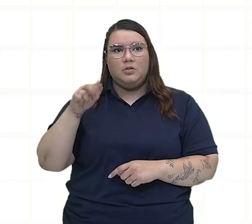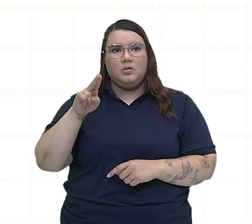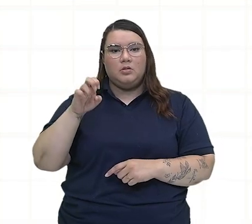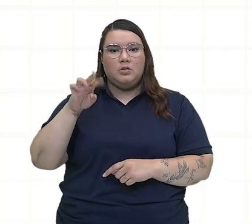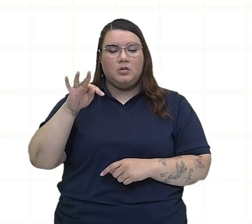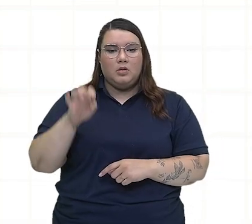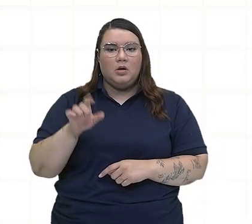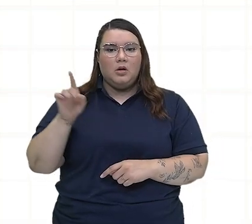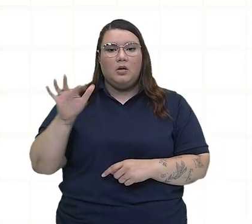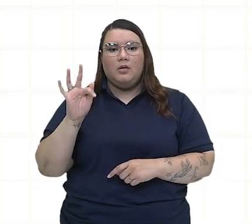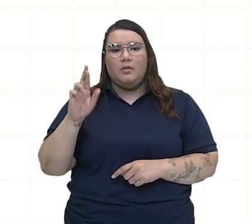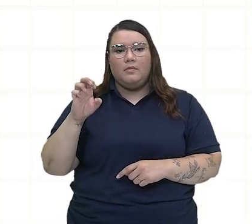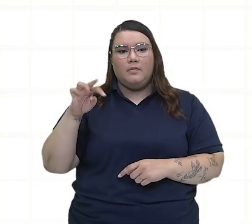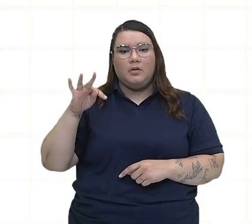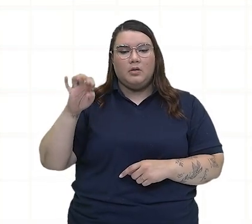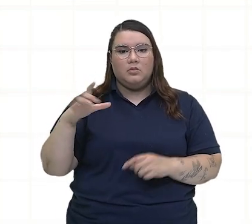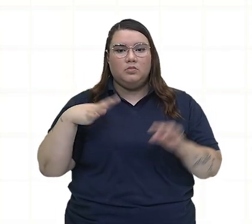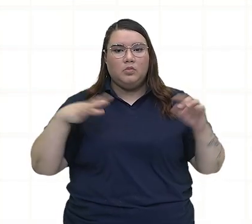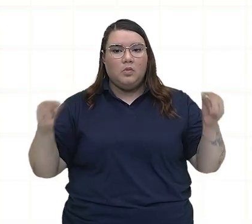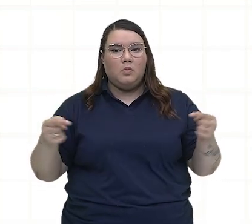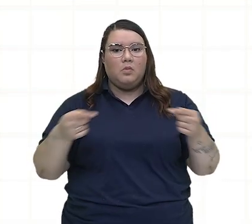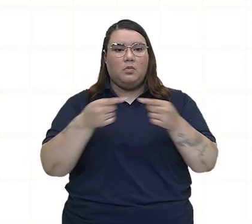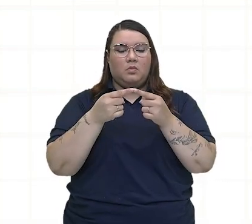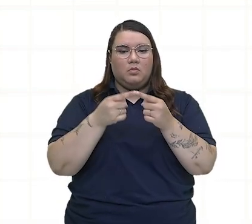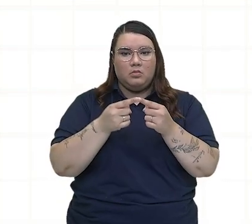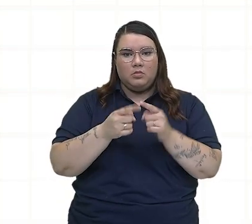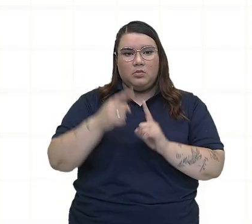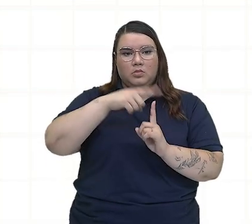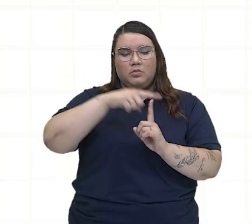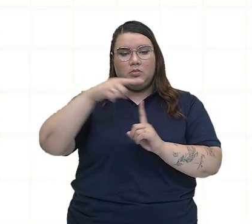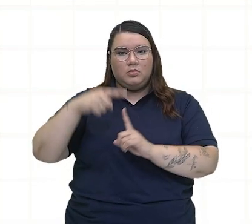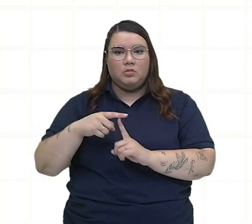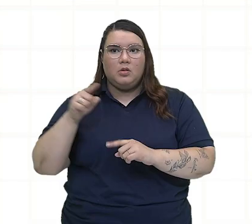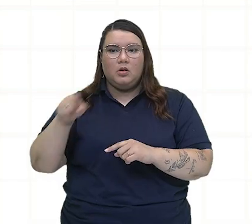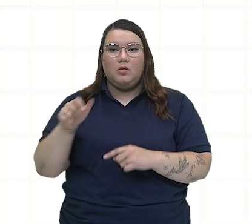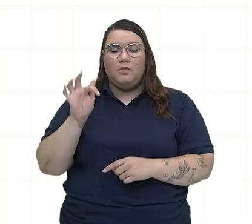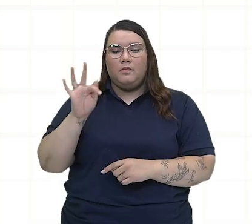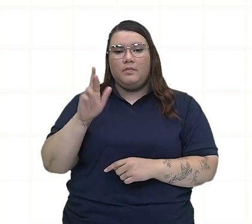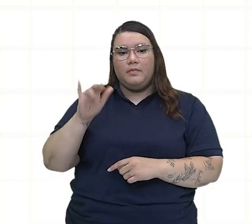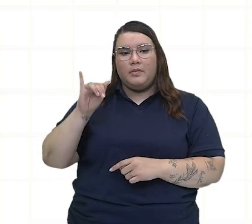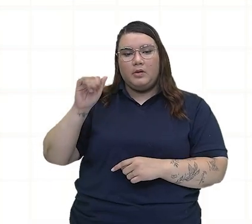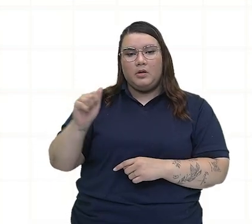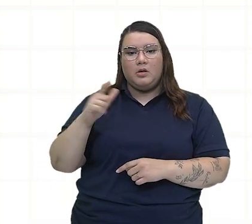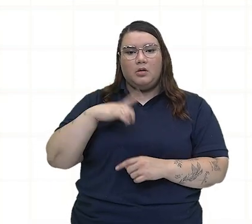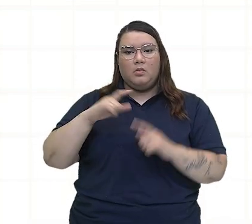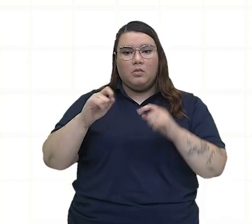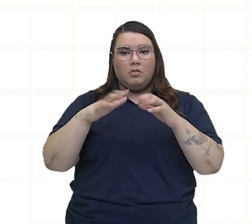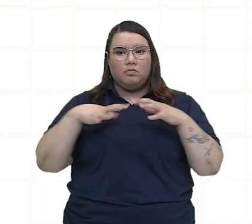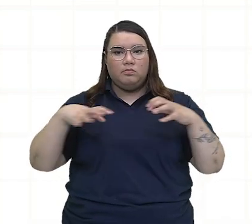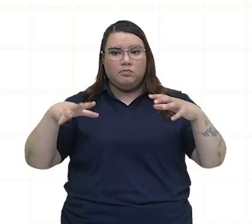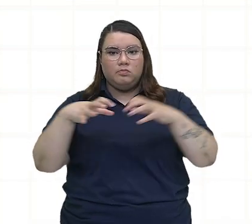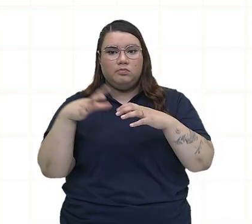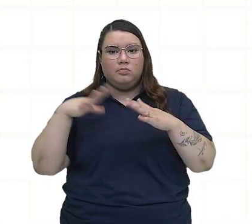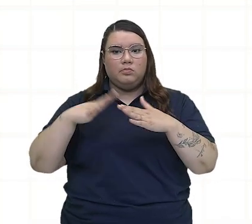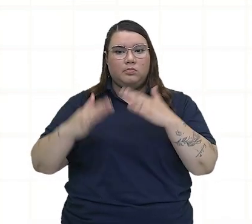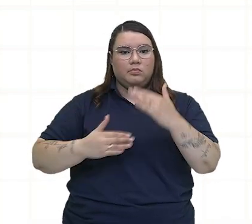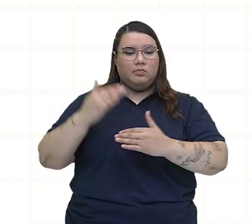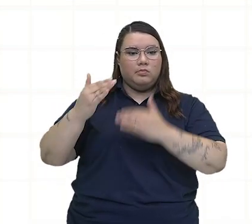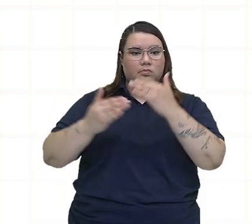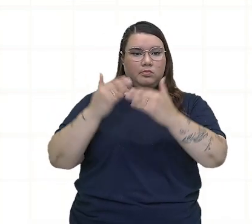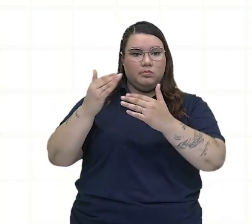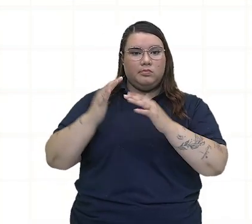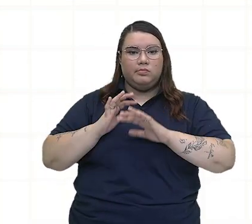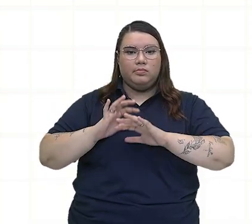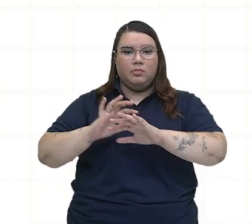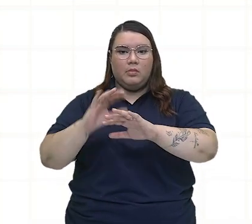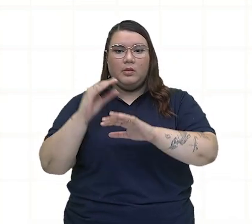duas massas de ar diferentes se encontram. A frente fria, ela acontece quando uma massa de ar frio avança e empurra